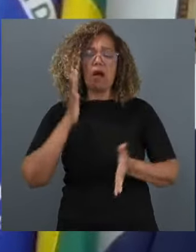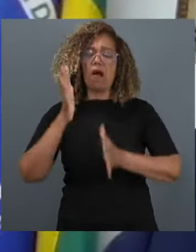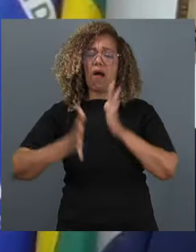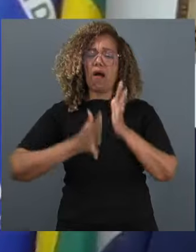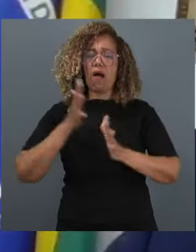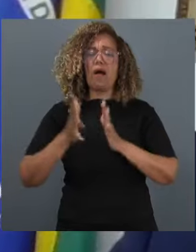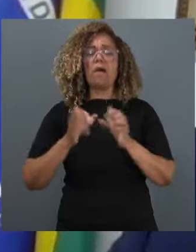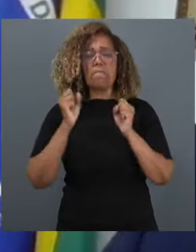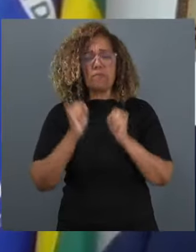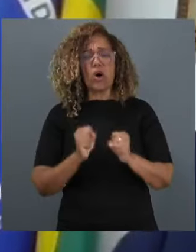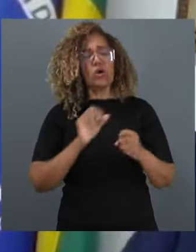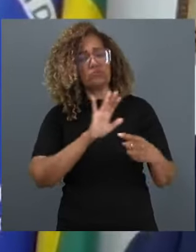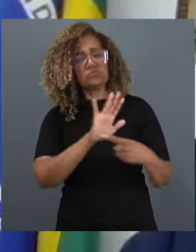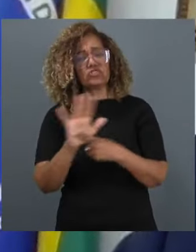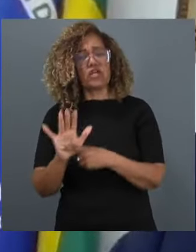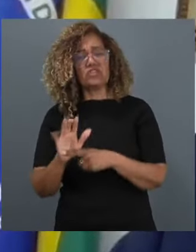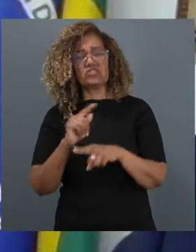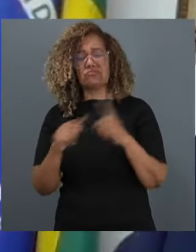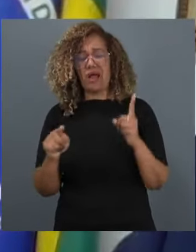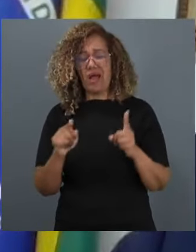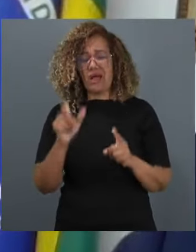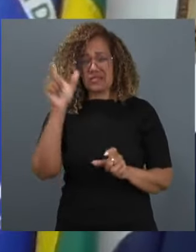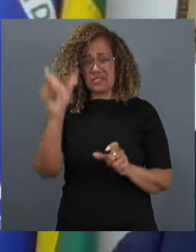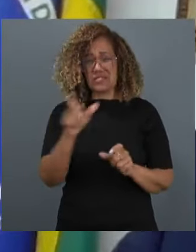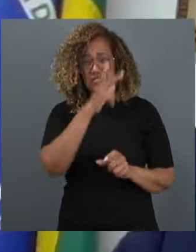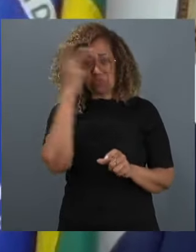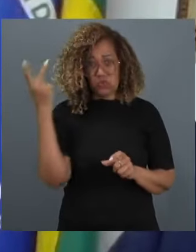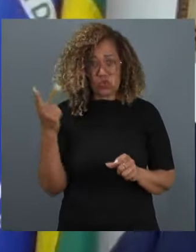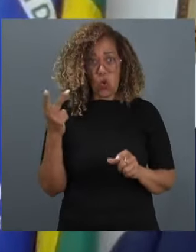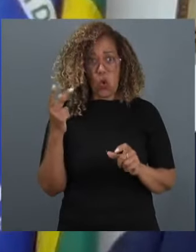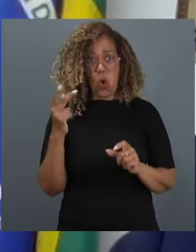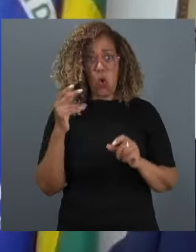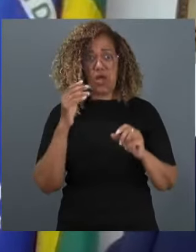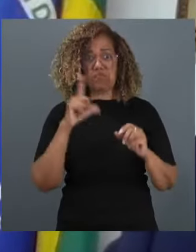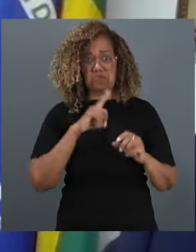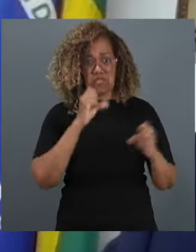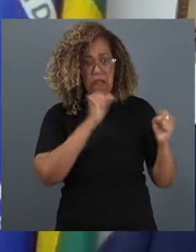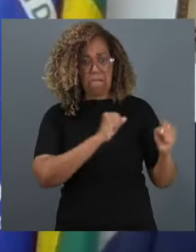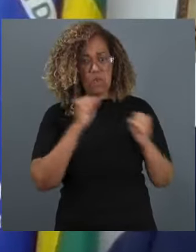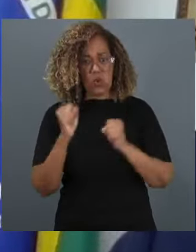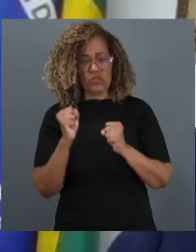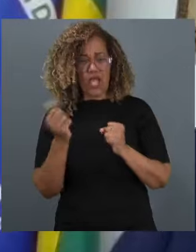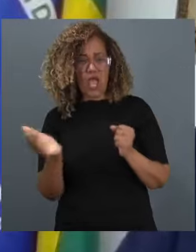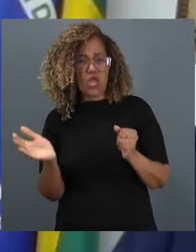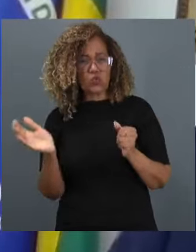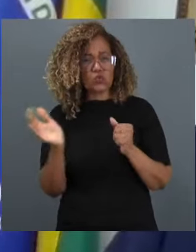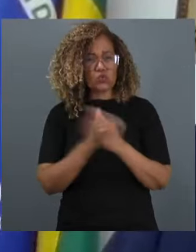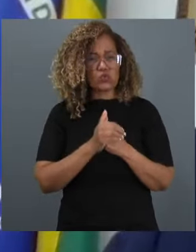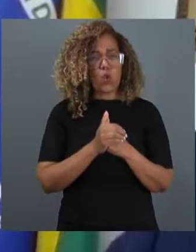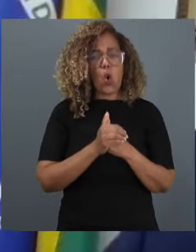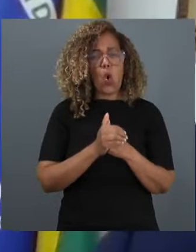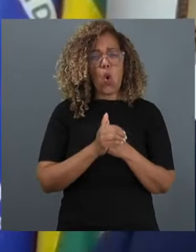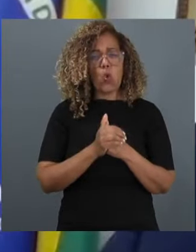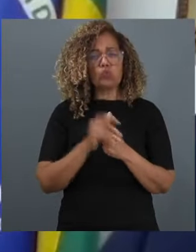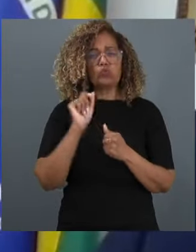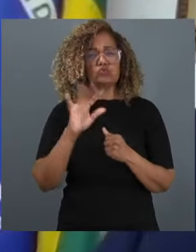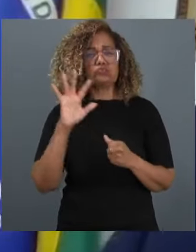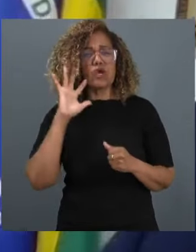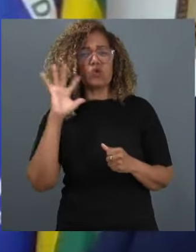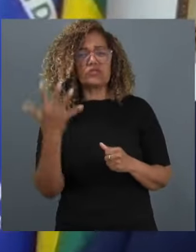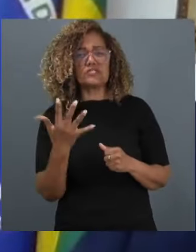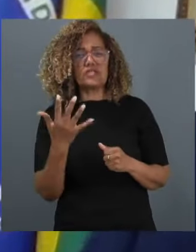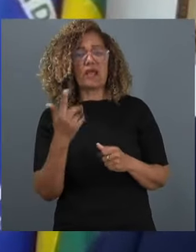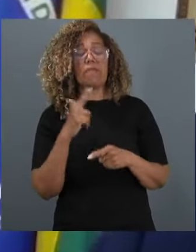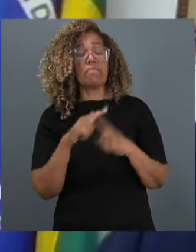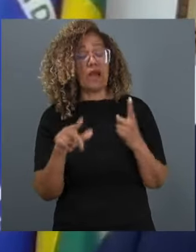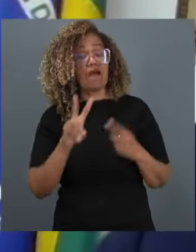manifestar. Mas isso incomoda os poderosos. Os poderosos que escondem certas situações, mas que um dia vai